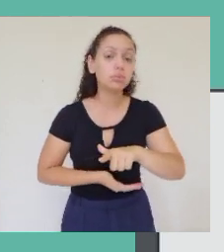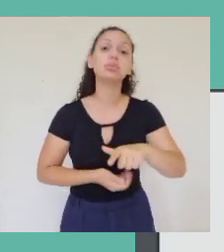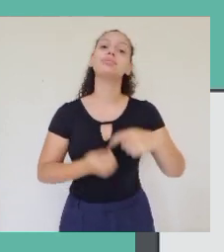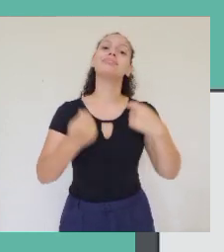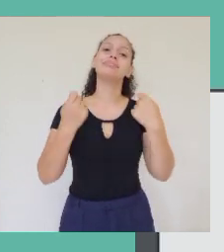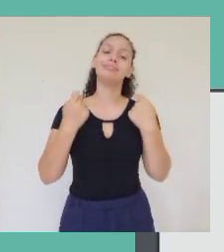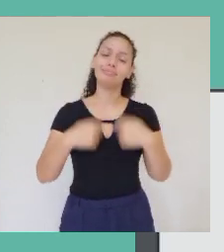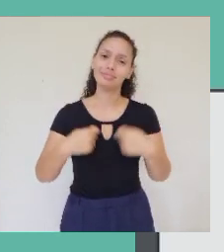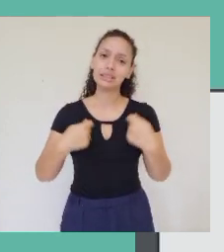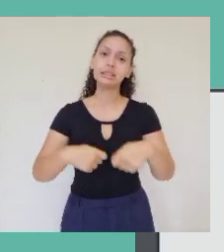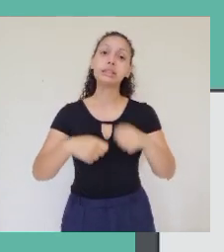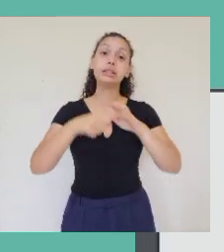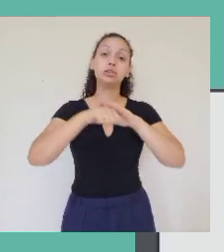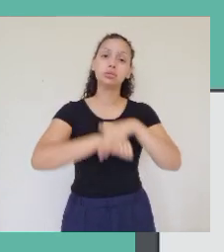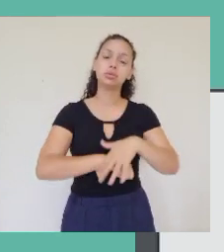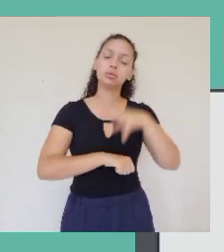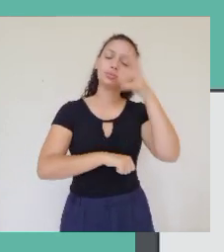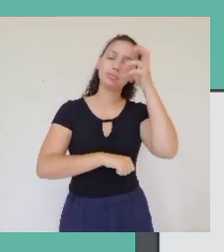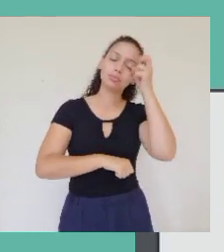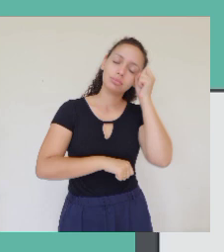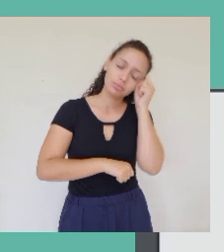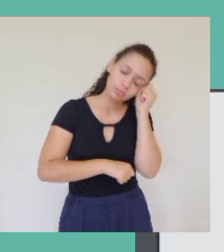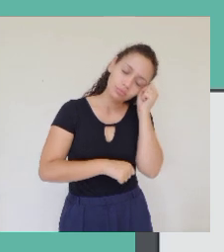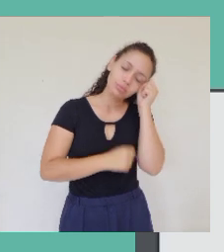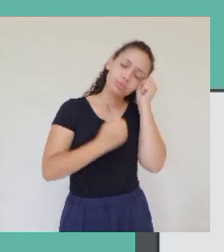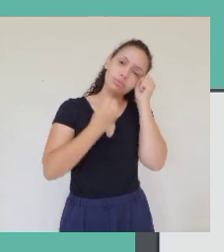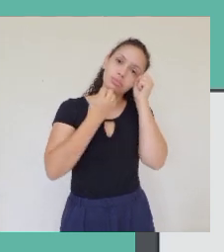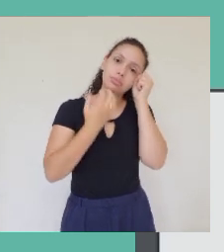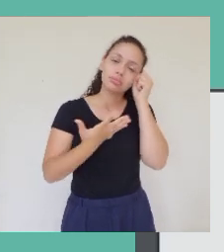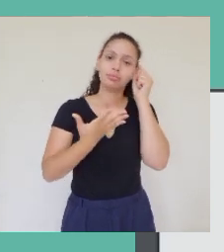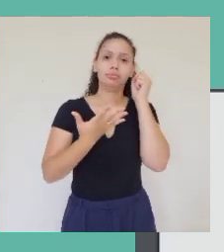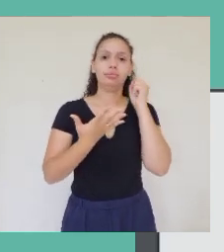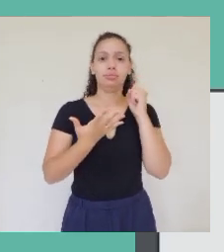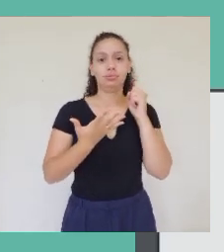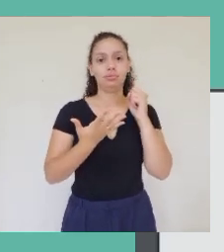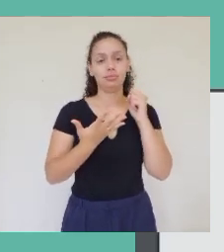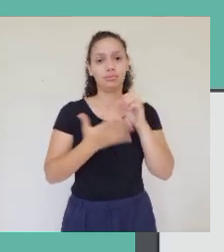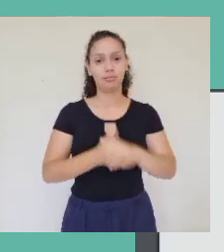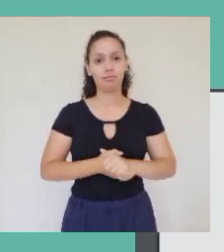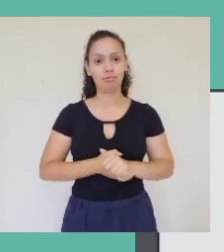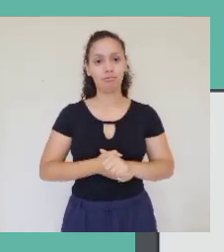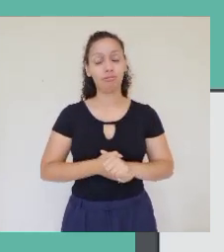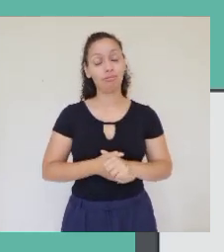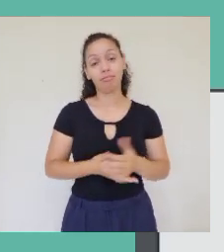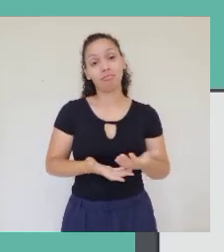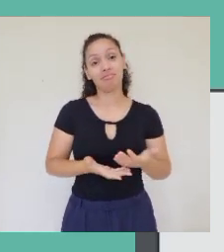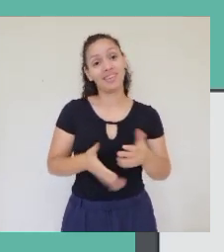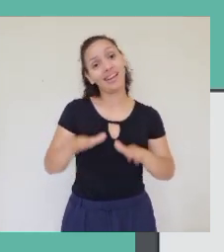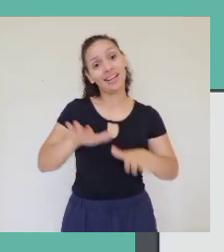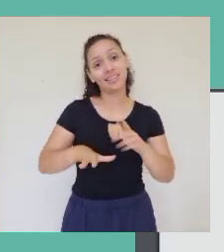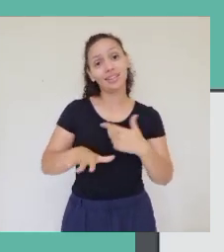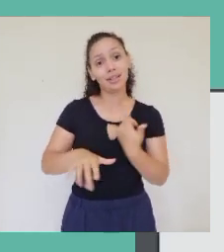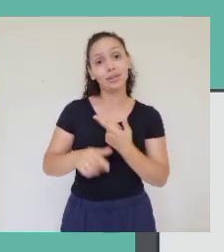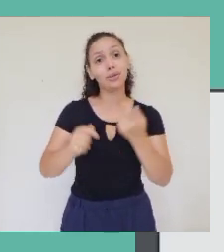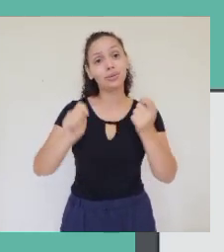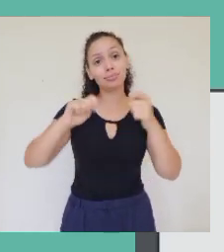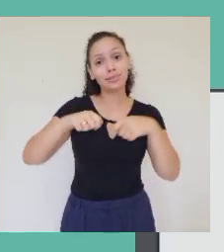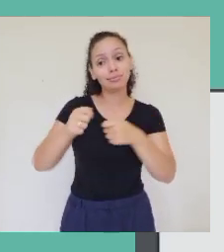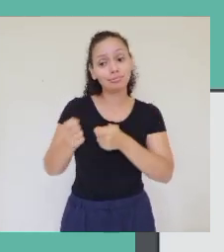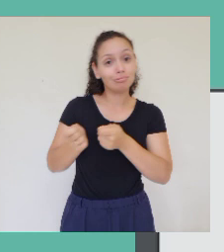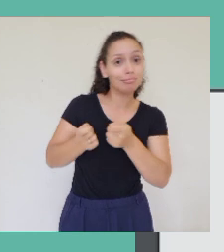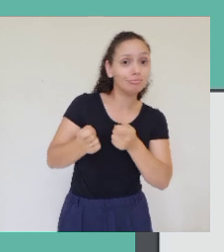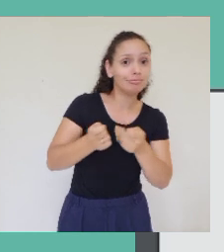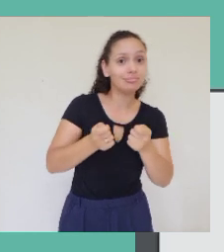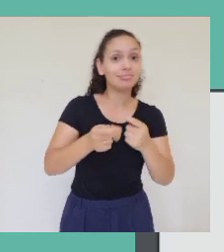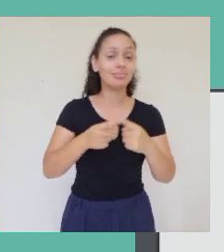uma noite bem dormida, né? Então, tem algumas coisas que a gente consegue controlar, né? Tem outras que não. Então, por exemplo, a